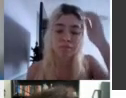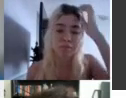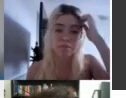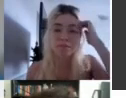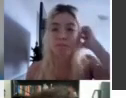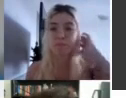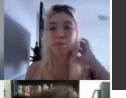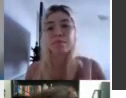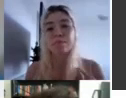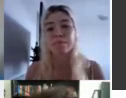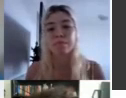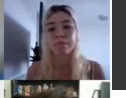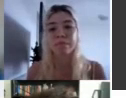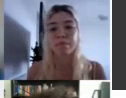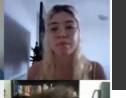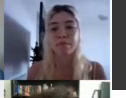estamos inseridos.